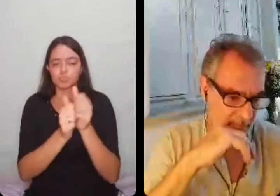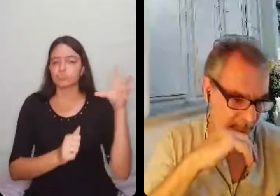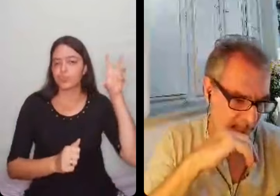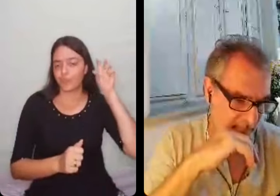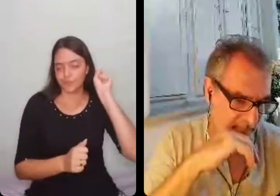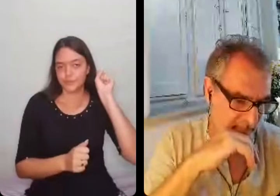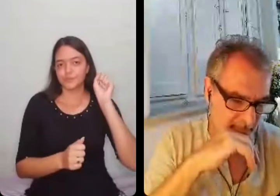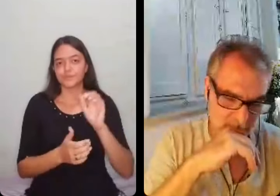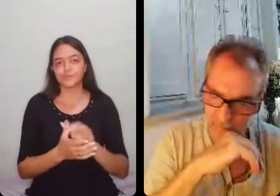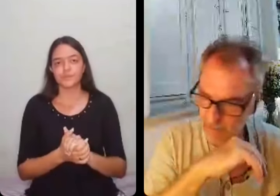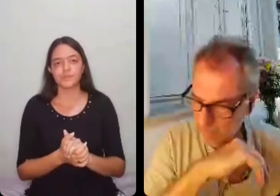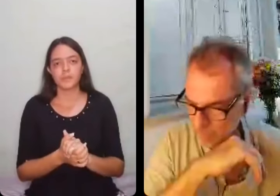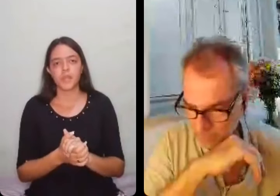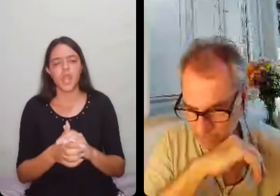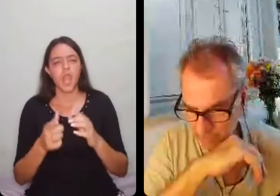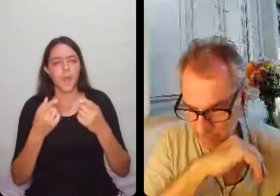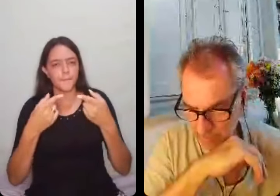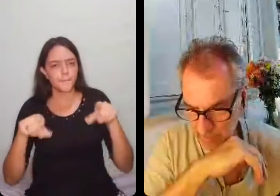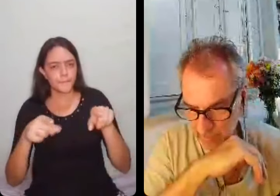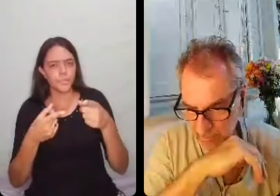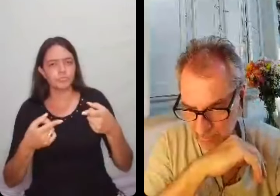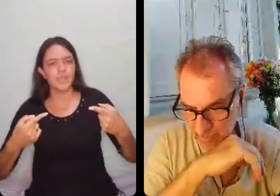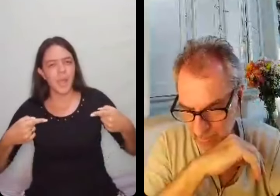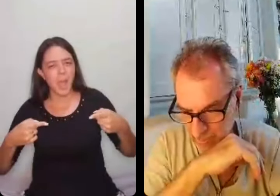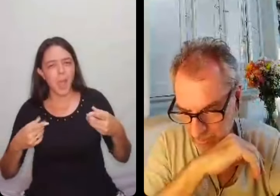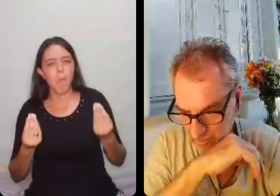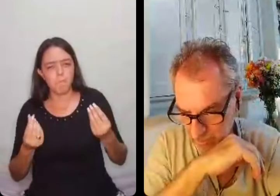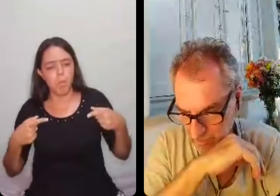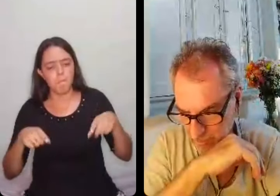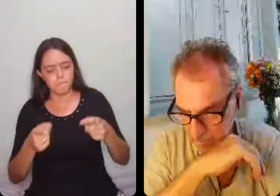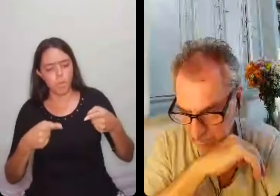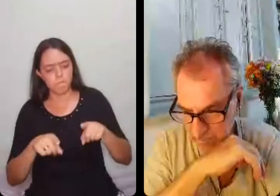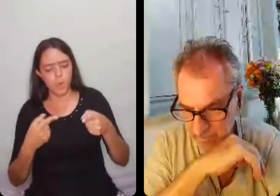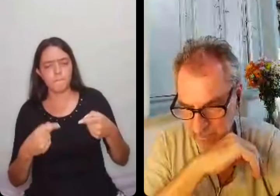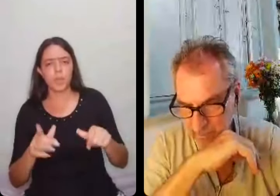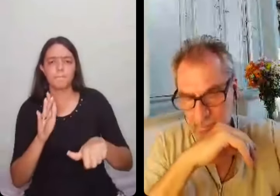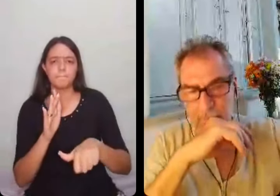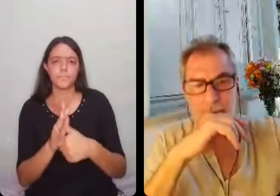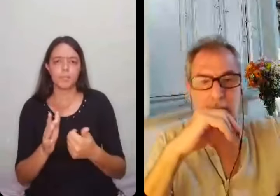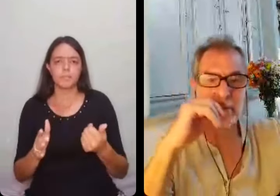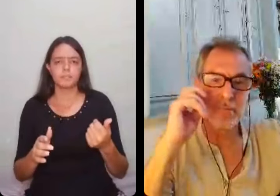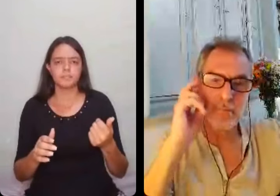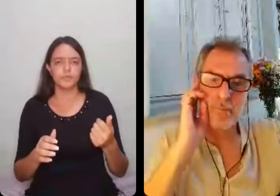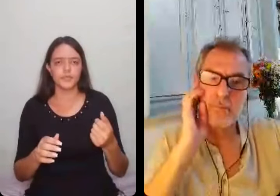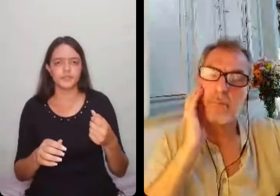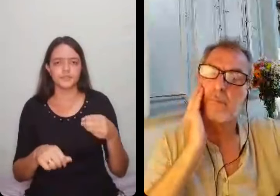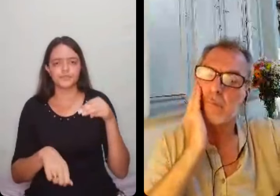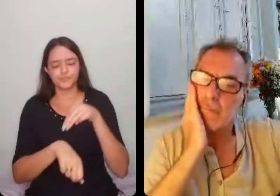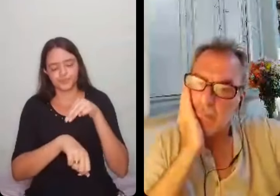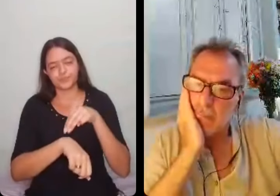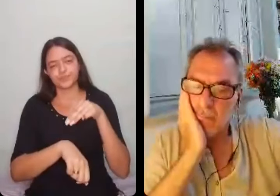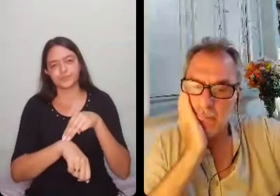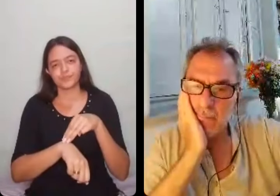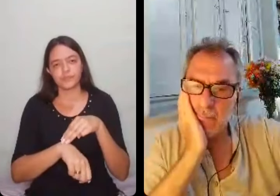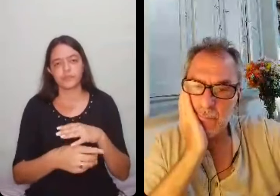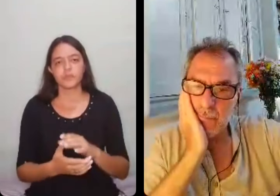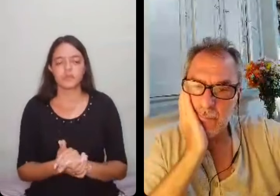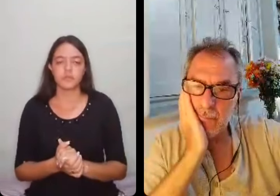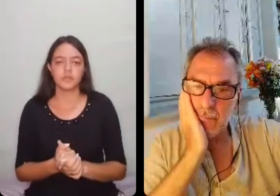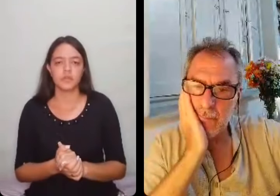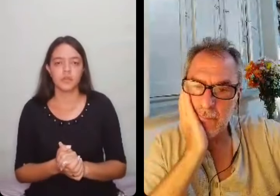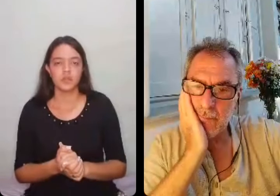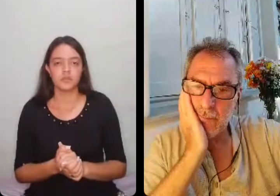provocadora dos primeiros momentos coreográficos, né? Eu sou bastante... Foi dessa forma, né?